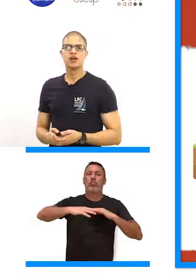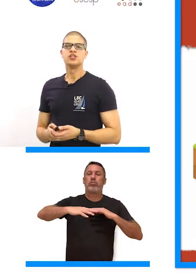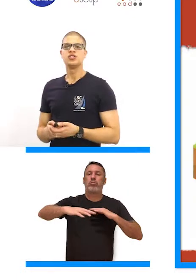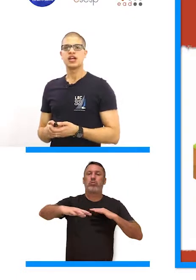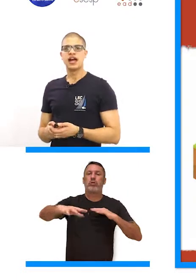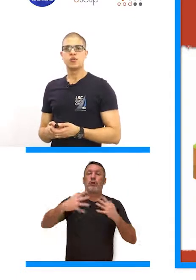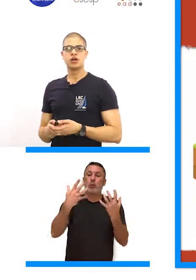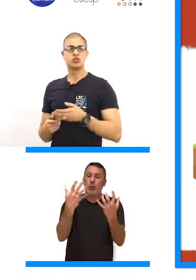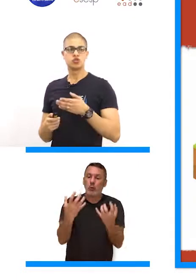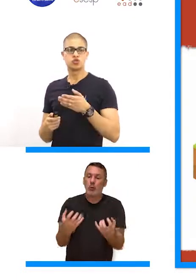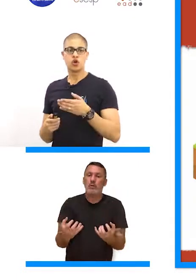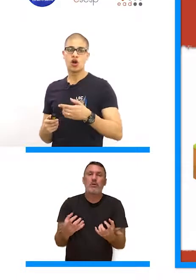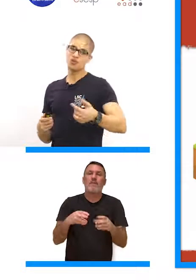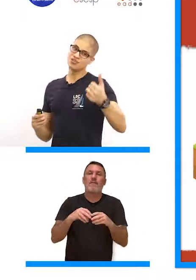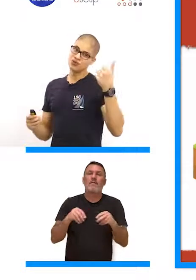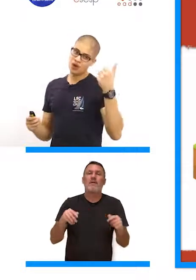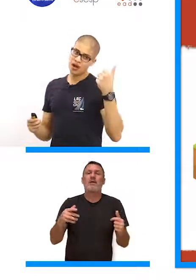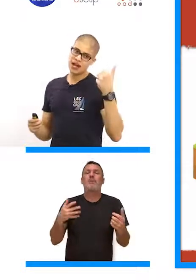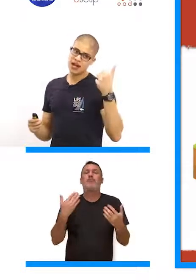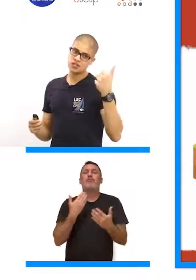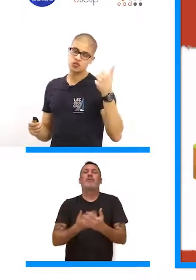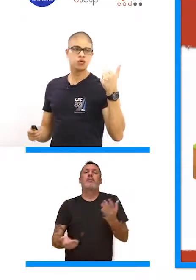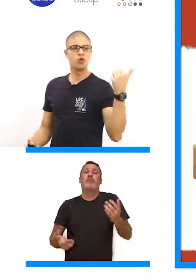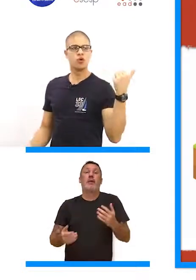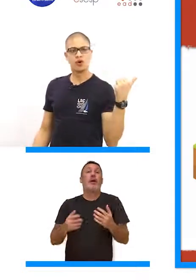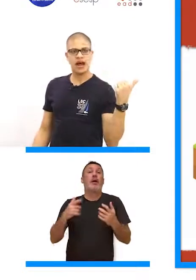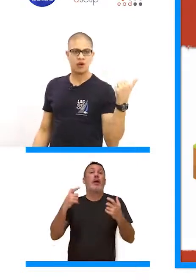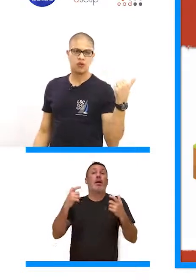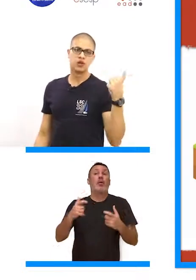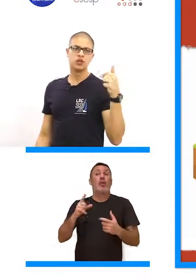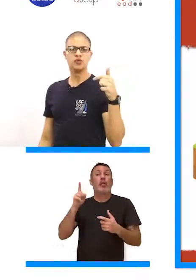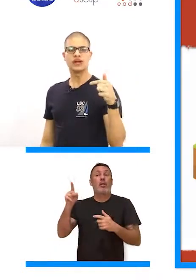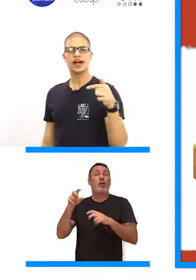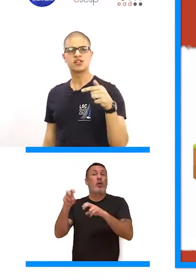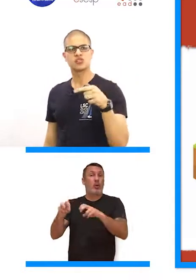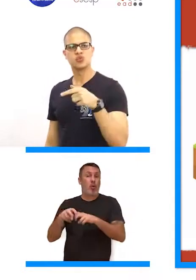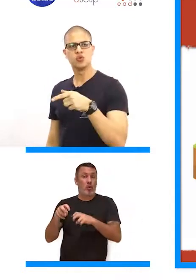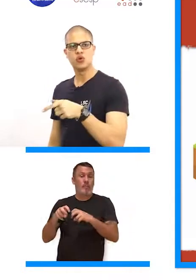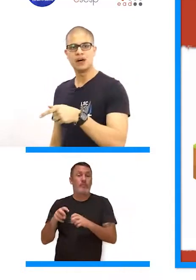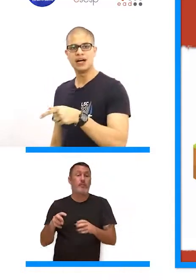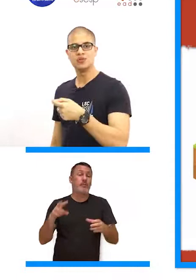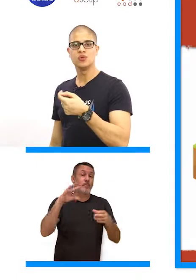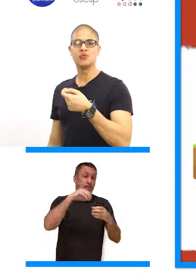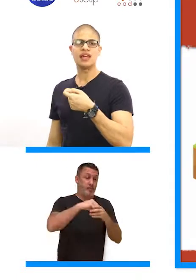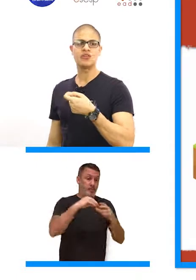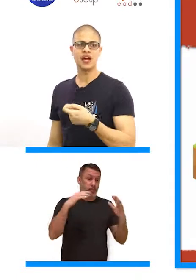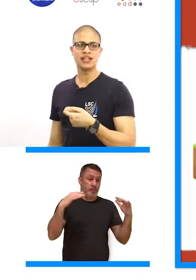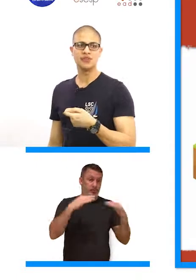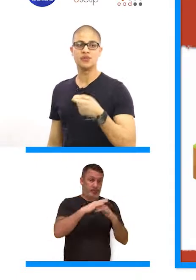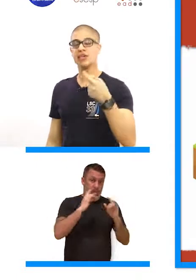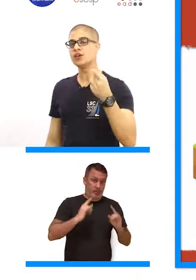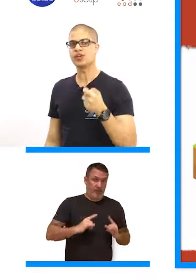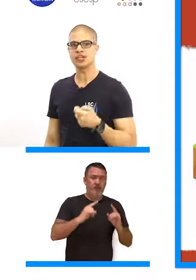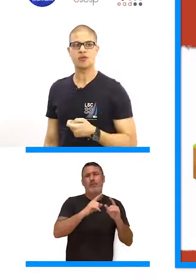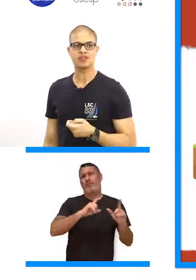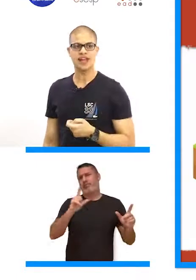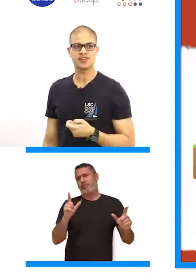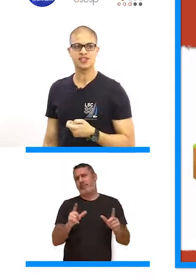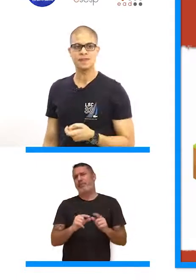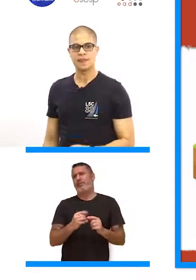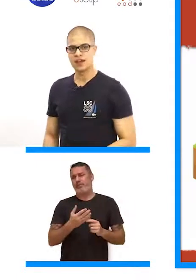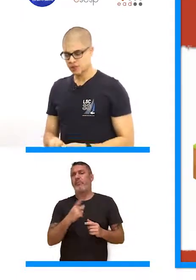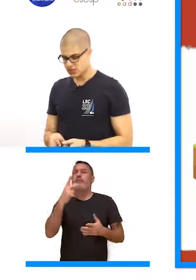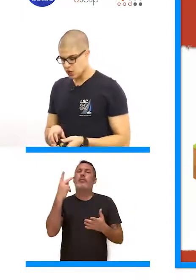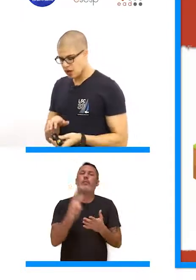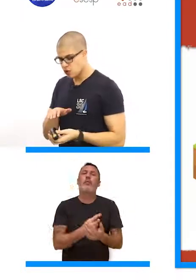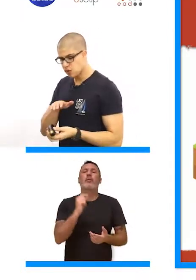infiltração de água no solo, no caso rural. No caso urbano, um menor nível. E aí o que